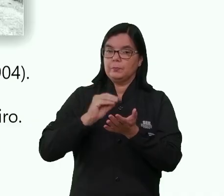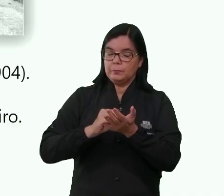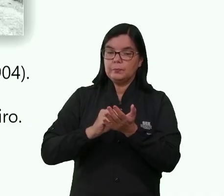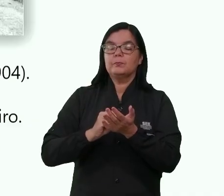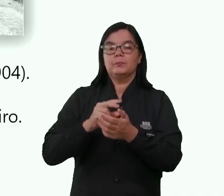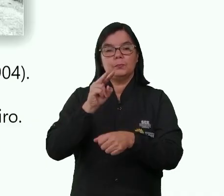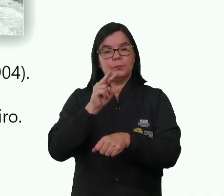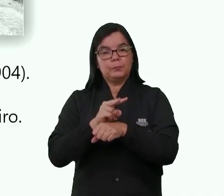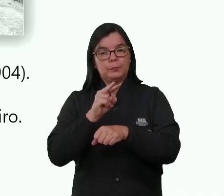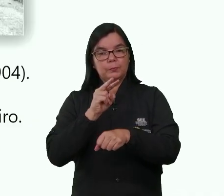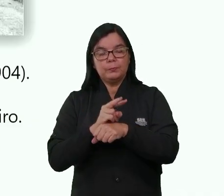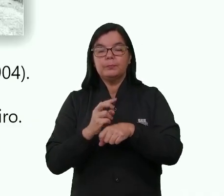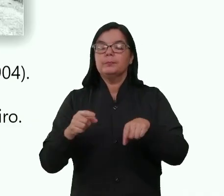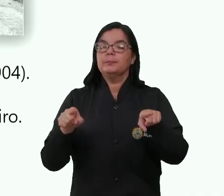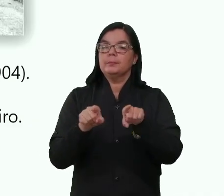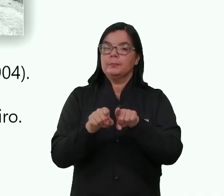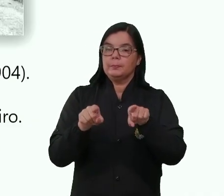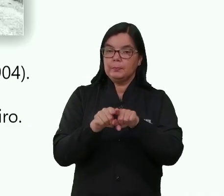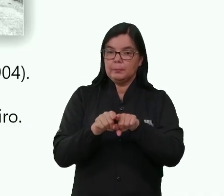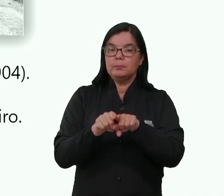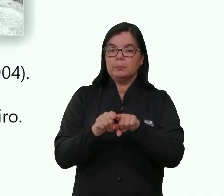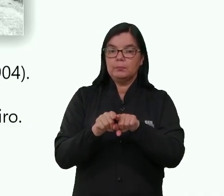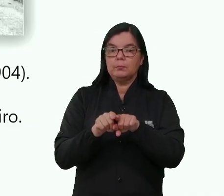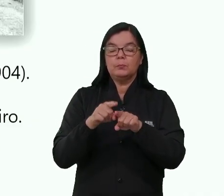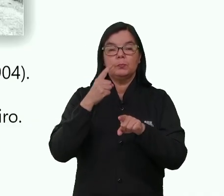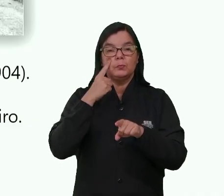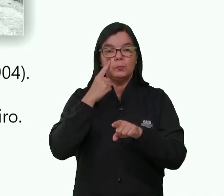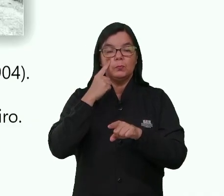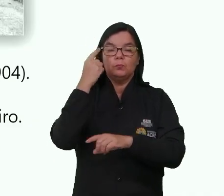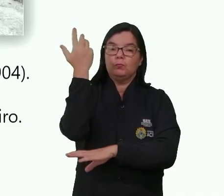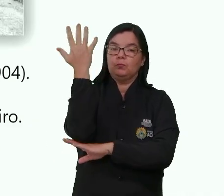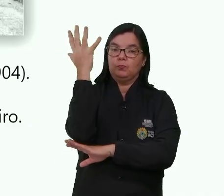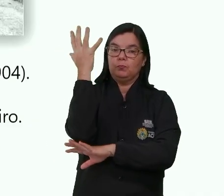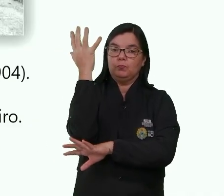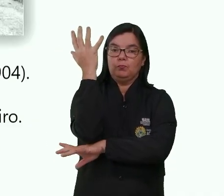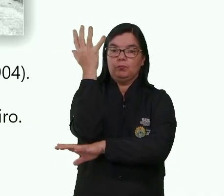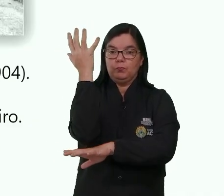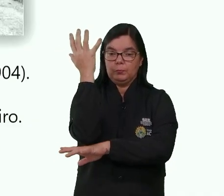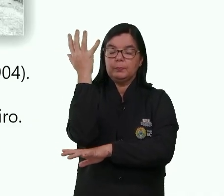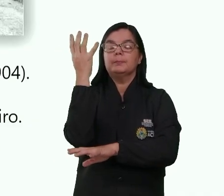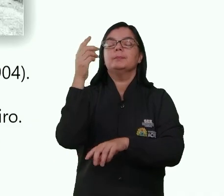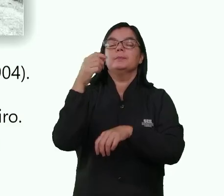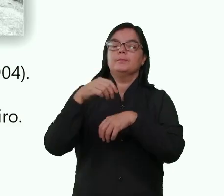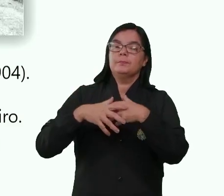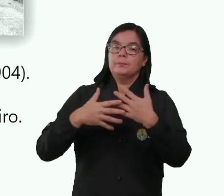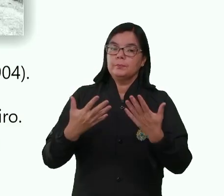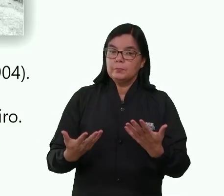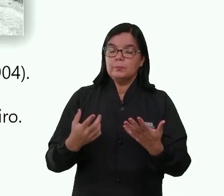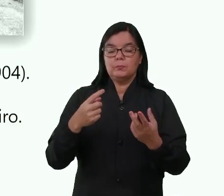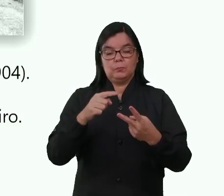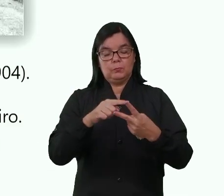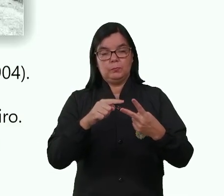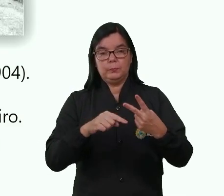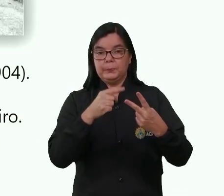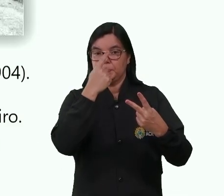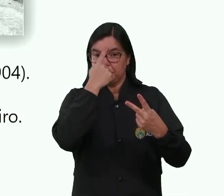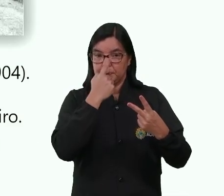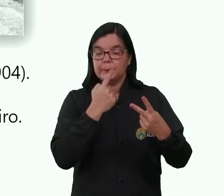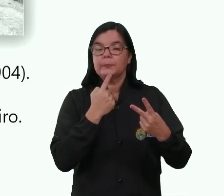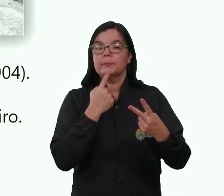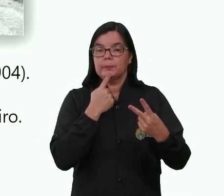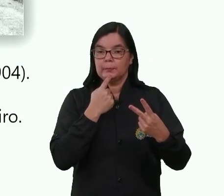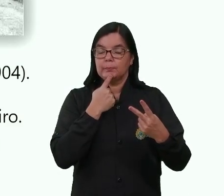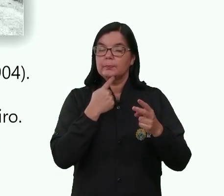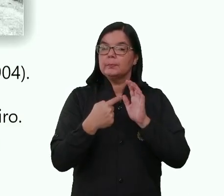do cuidado e até mesmo pelo tombamento, digamos assim, das mesmas, né? Então, são duas imagens que